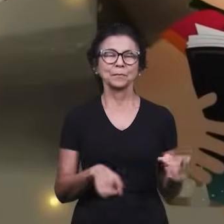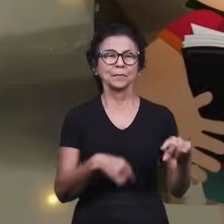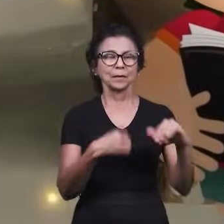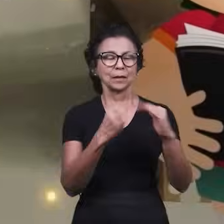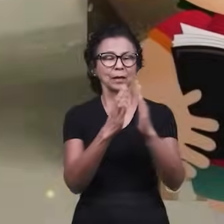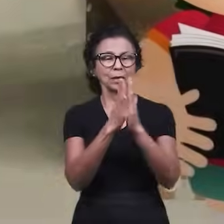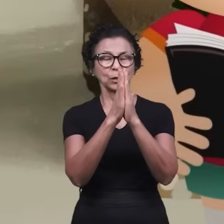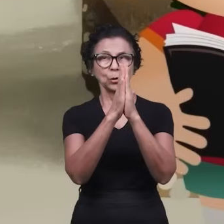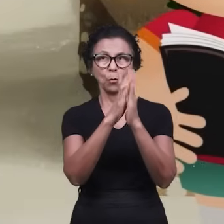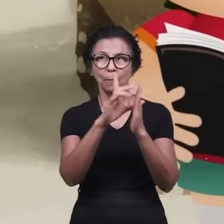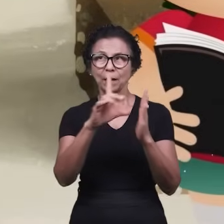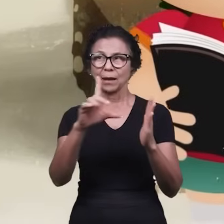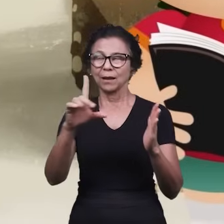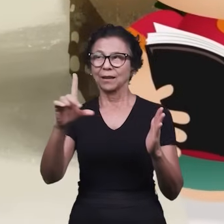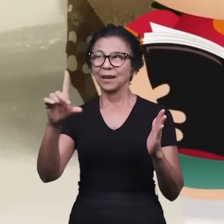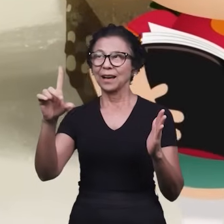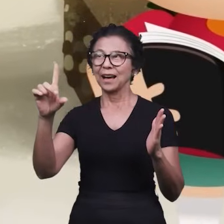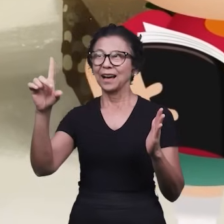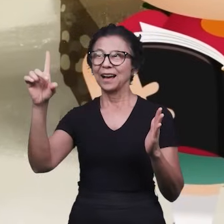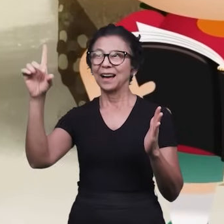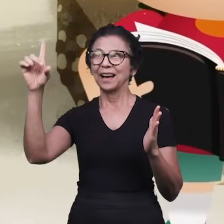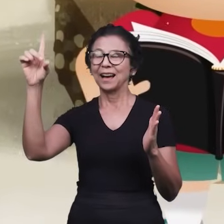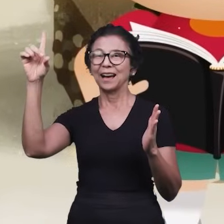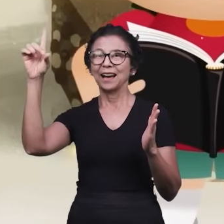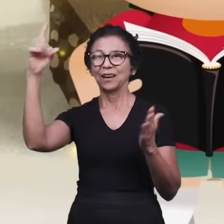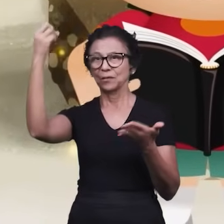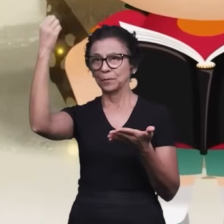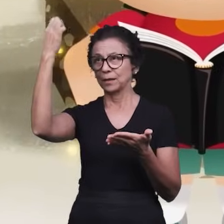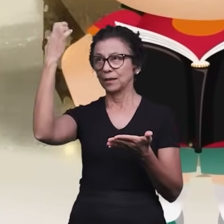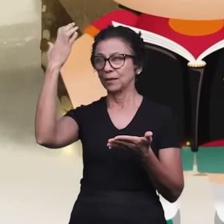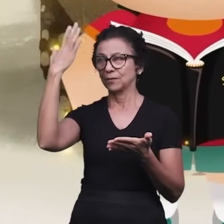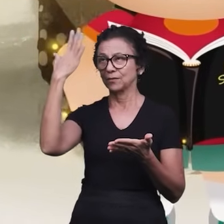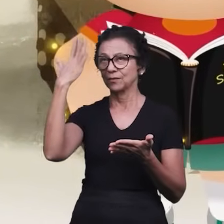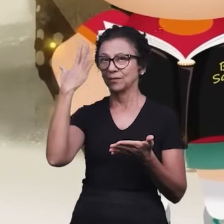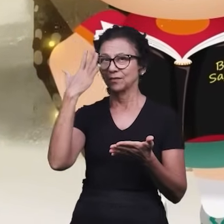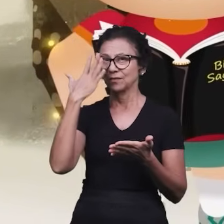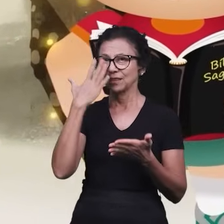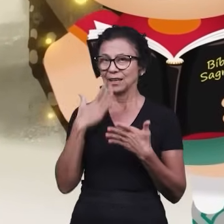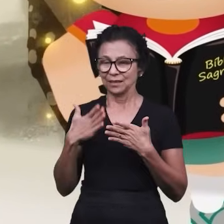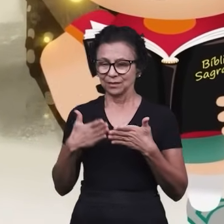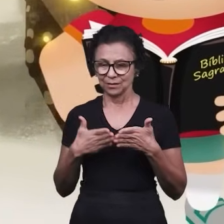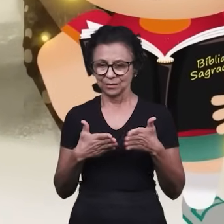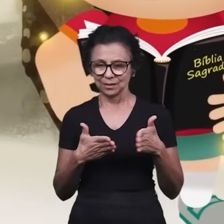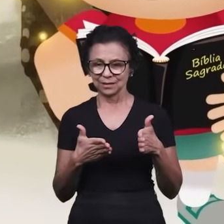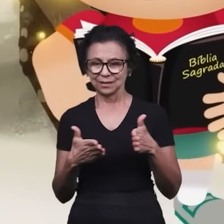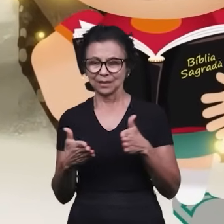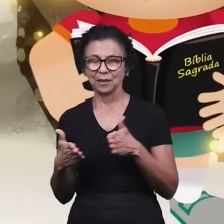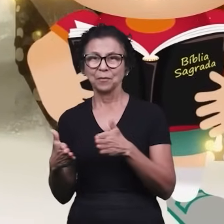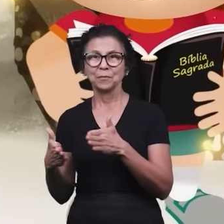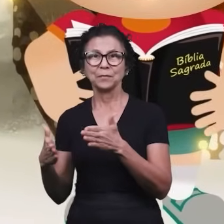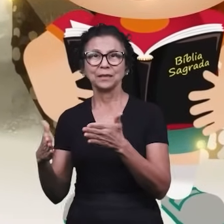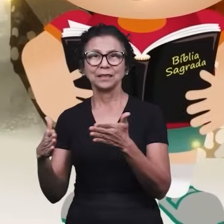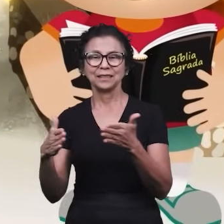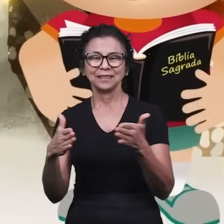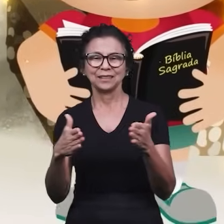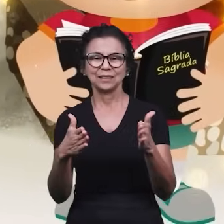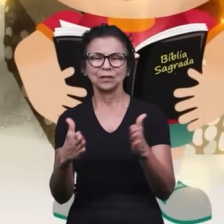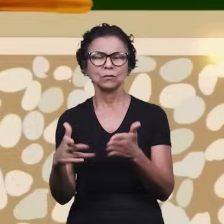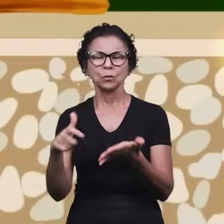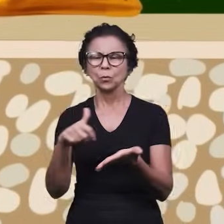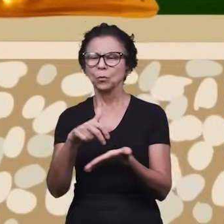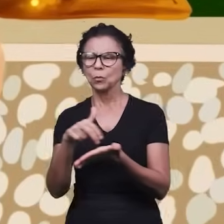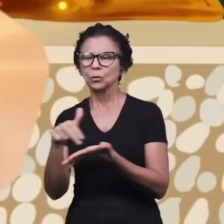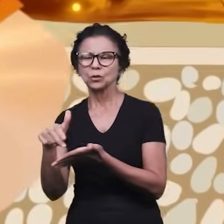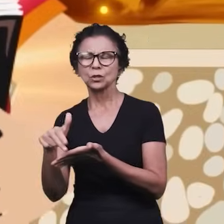Lâmpada para meus pés, o caminho ilumina, revelada